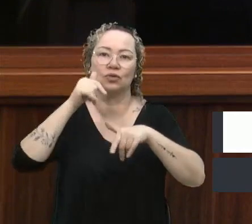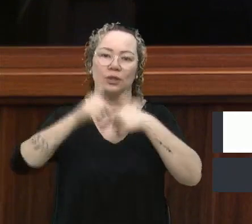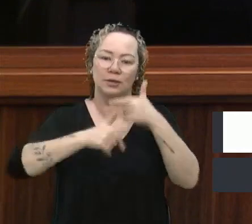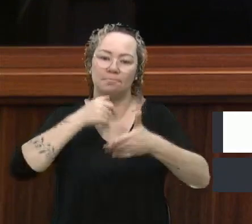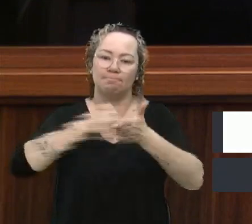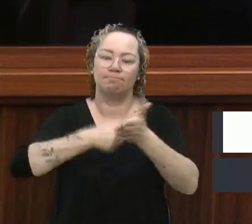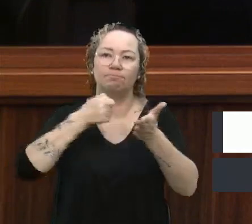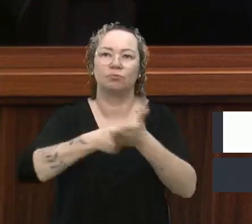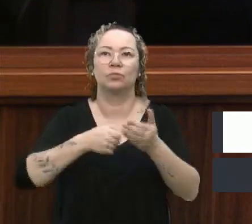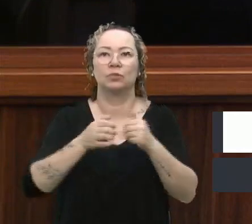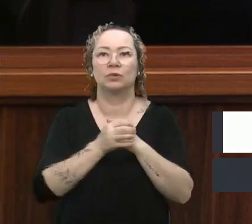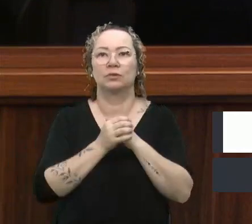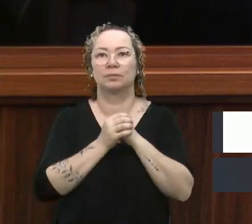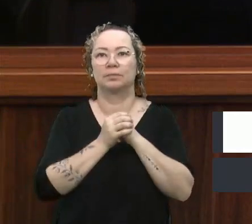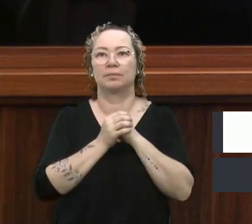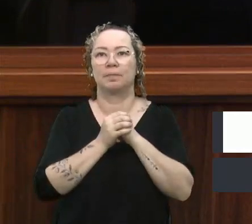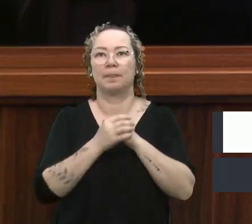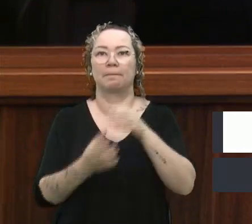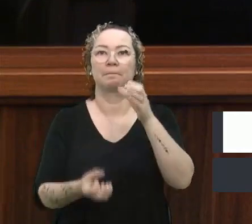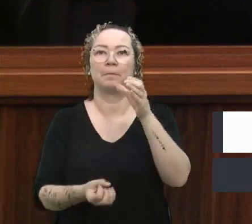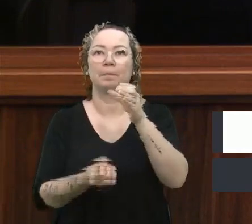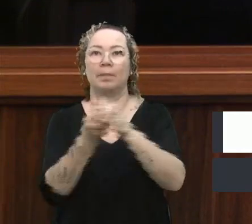lutas. A criação